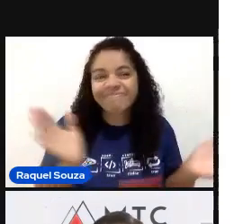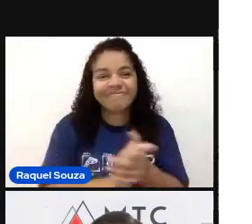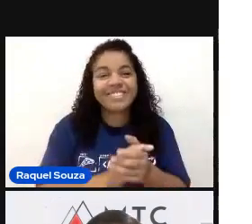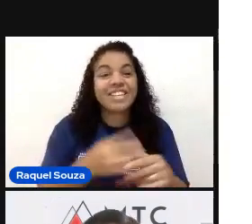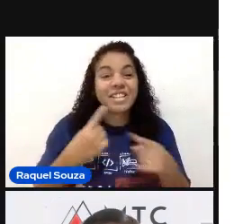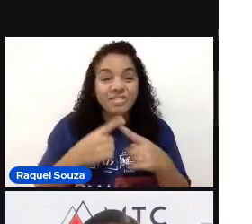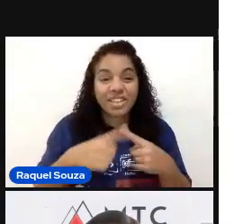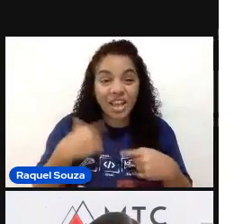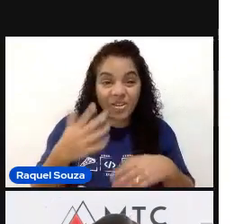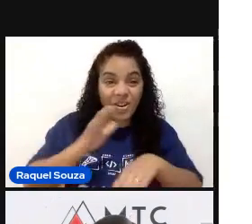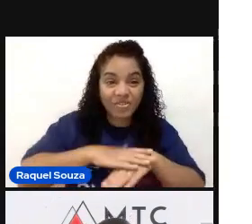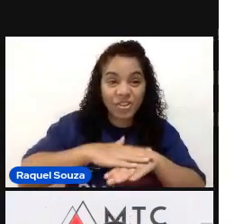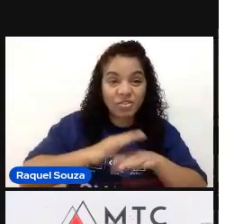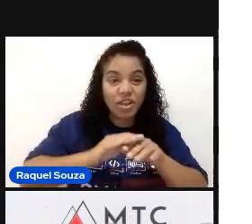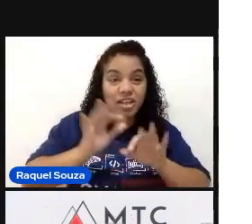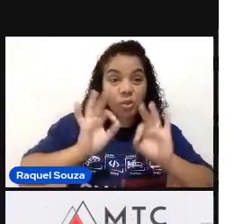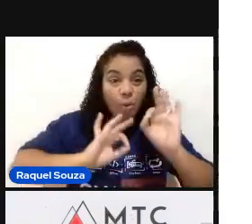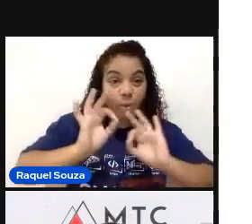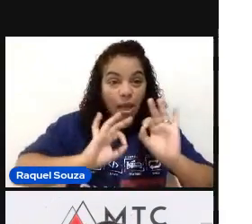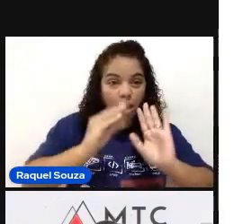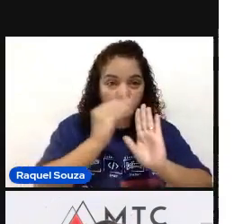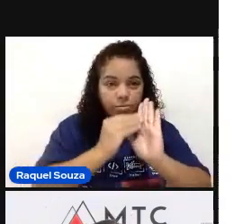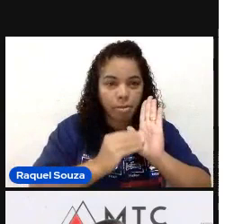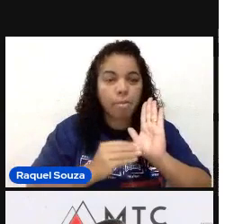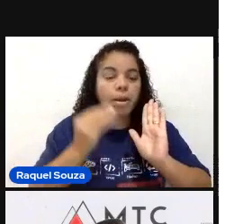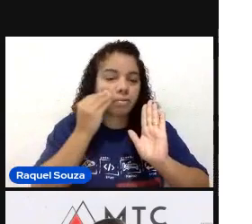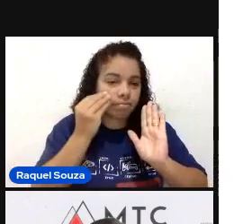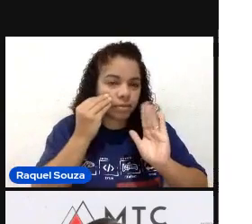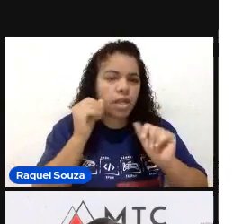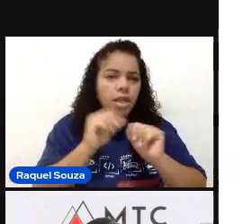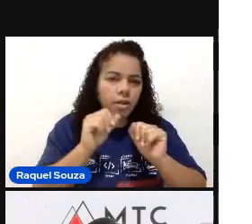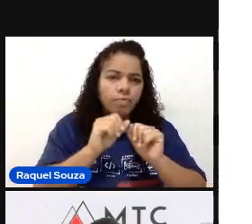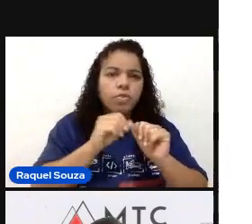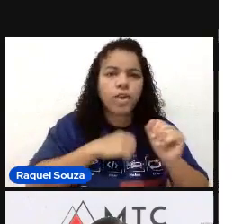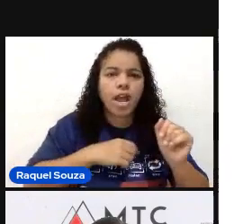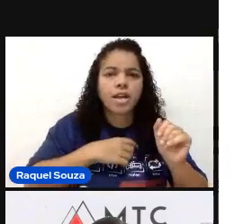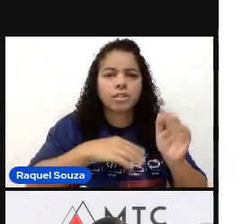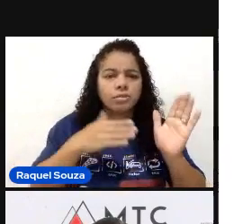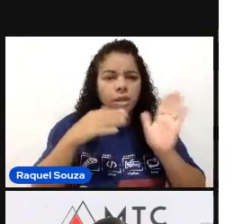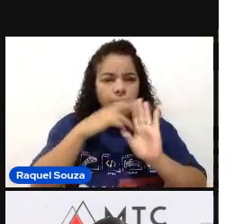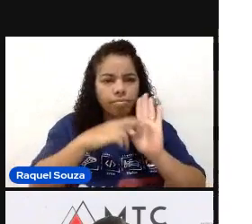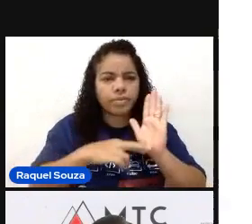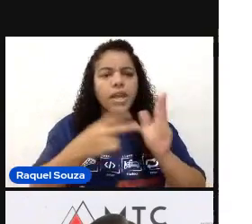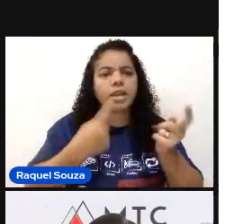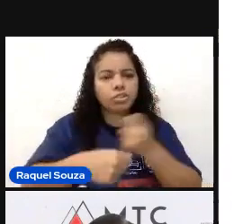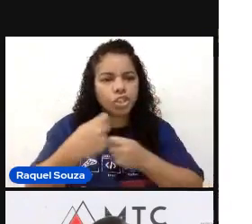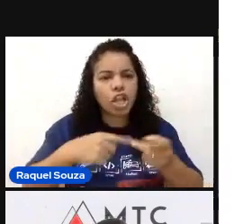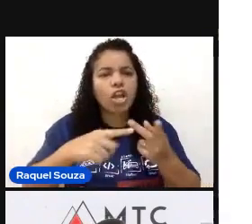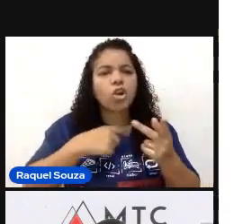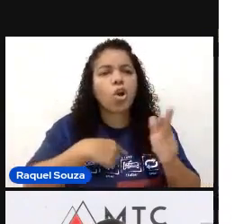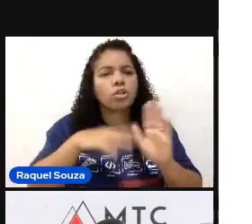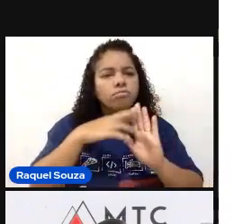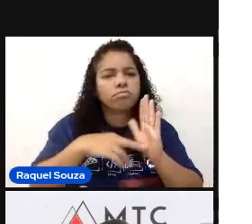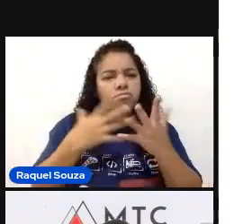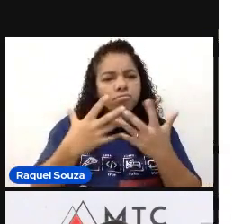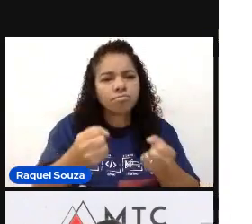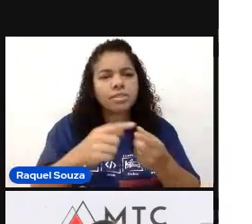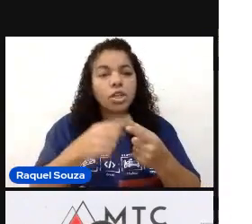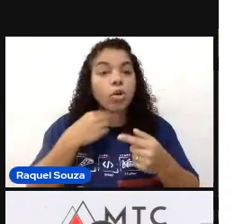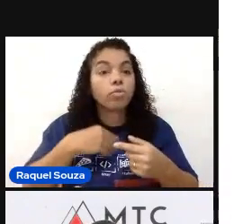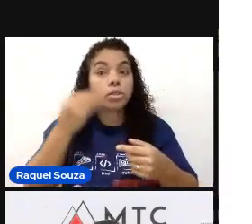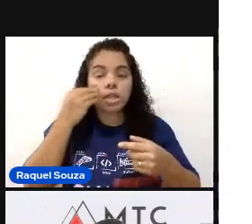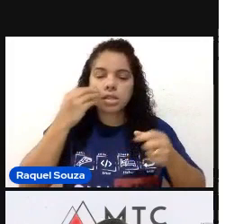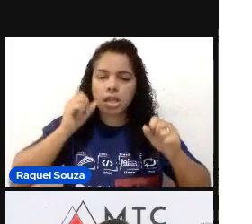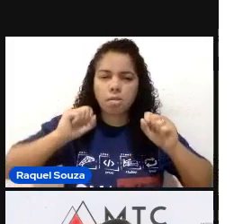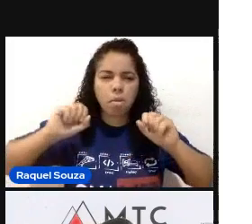quando eu faço o plano de testes, eu faço um plano mapeado, às vezes, em regra de negócio, critérios de aceite, mas quando eu estou testando, começa a fluir,